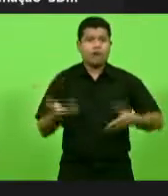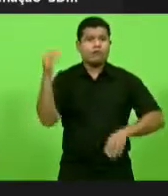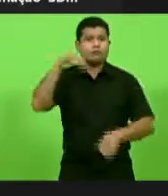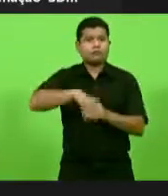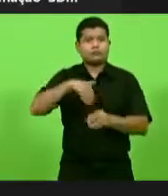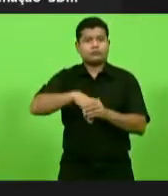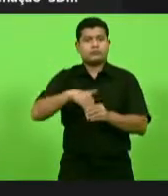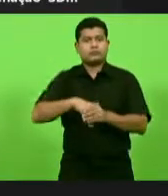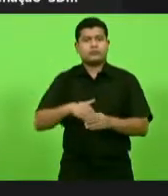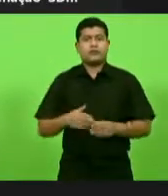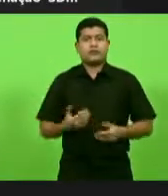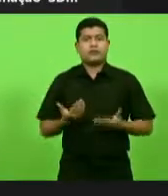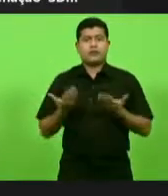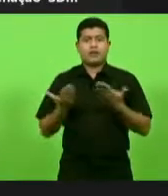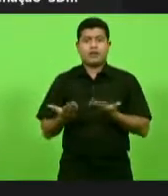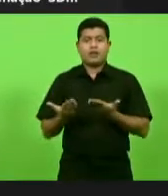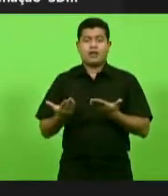PL